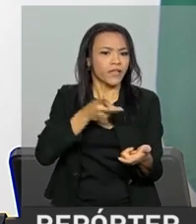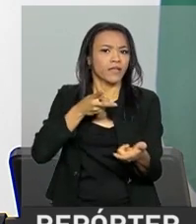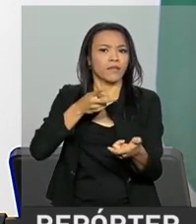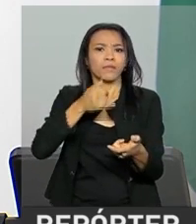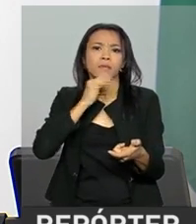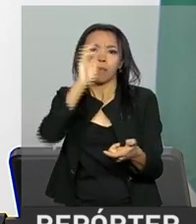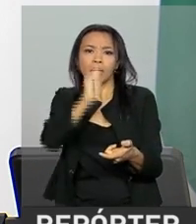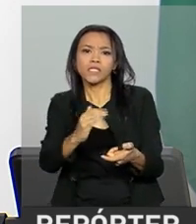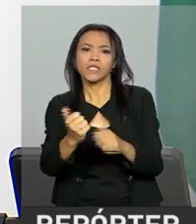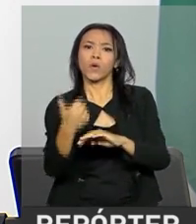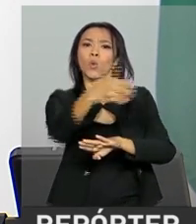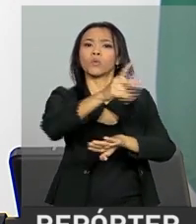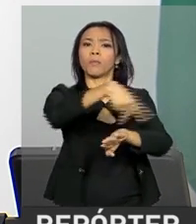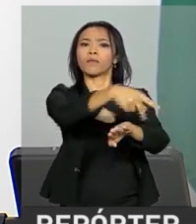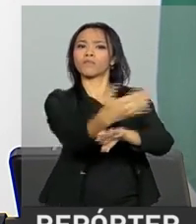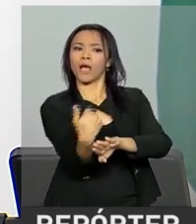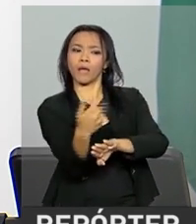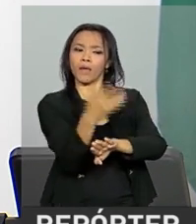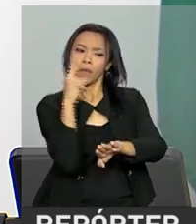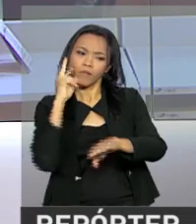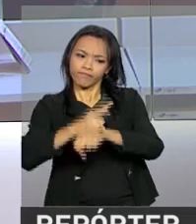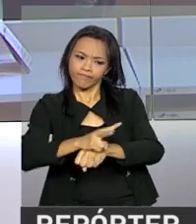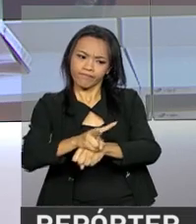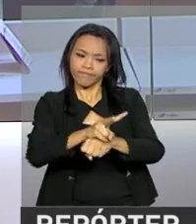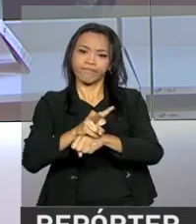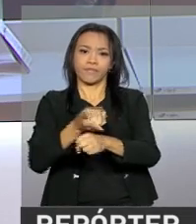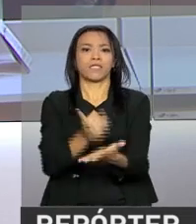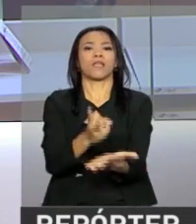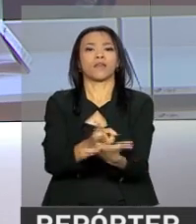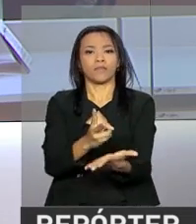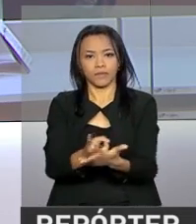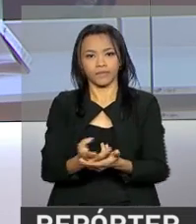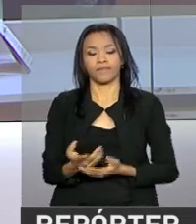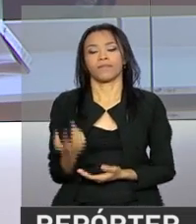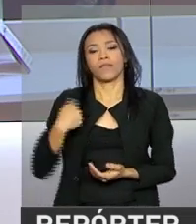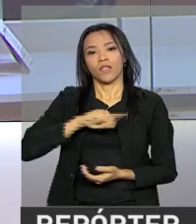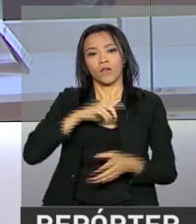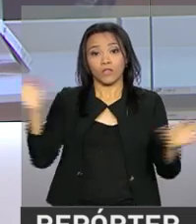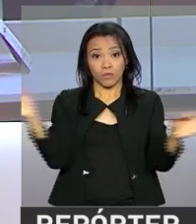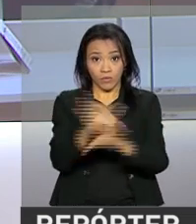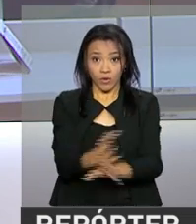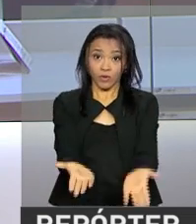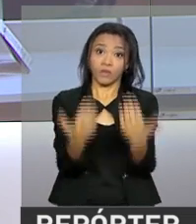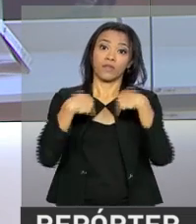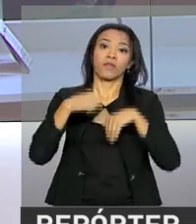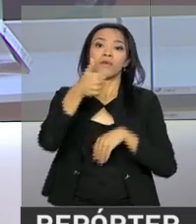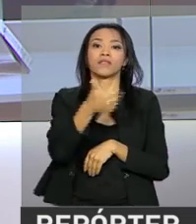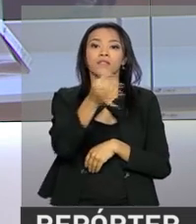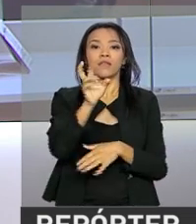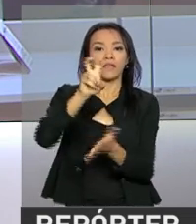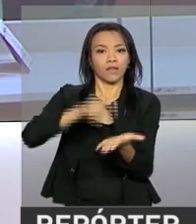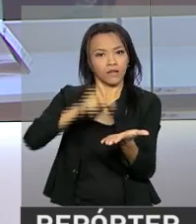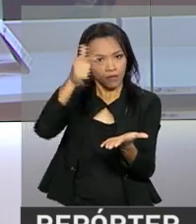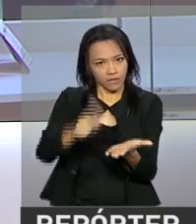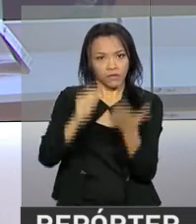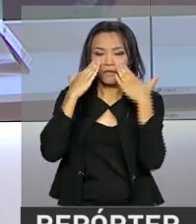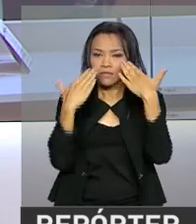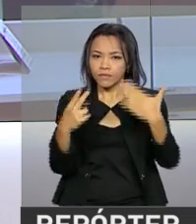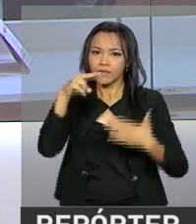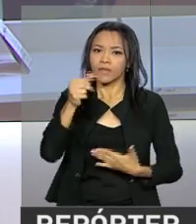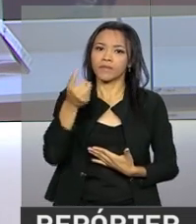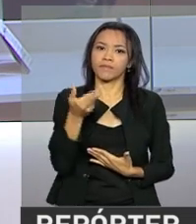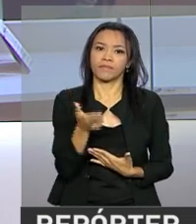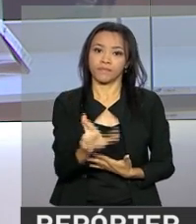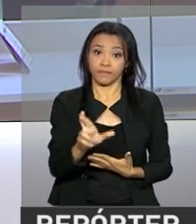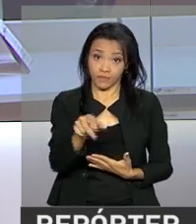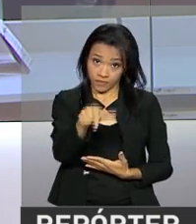nós estamos transformando-as em permanentes. Nós ficamos por aqui, voltamos às 10 da manhã na próxima edição do Repórter